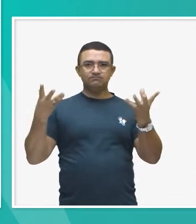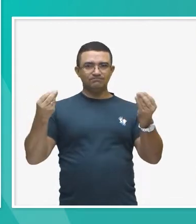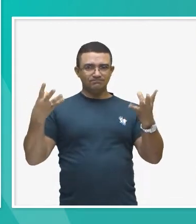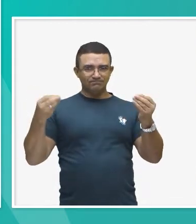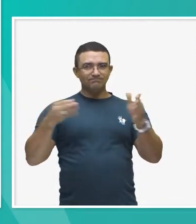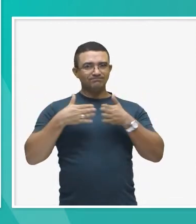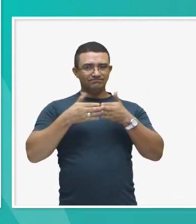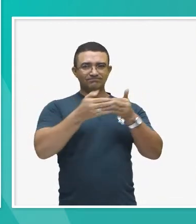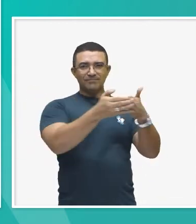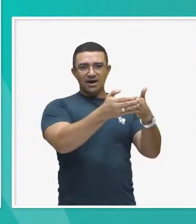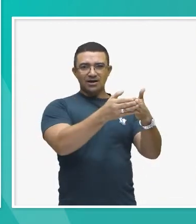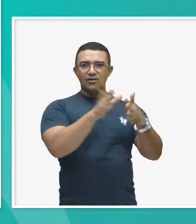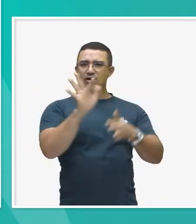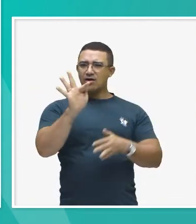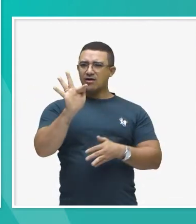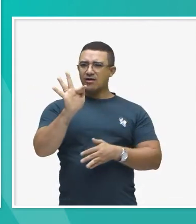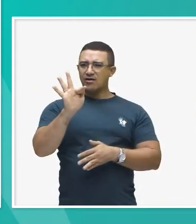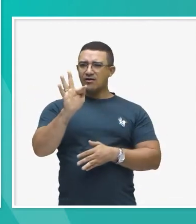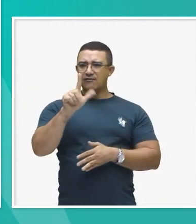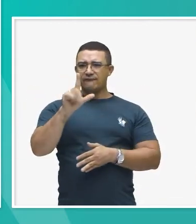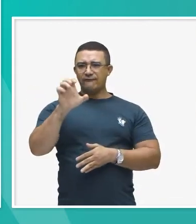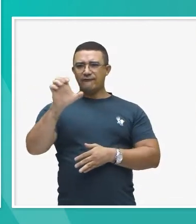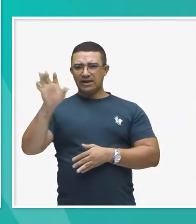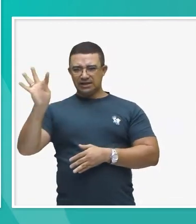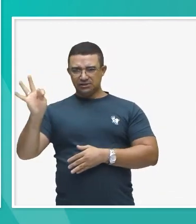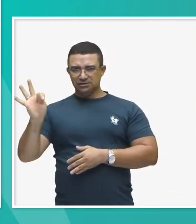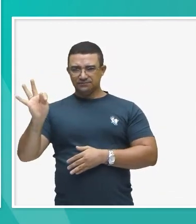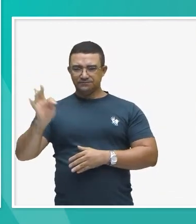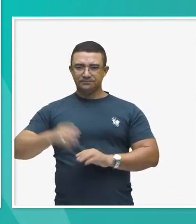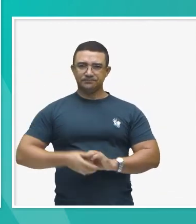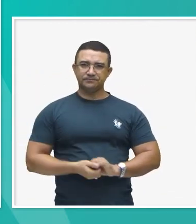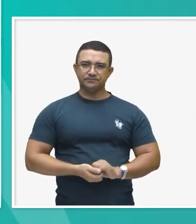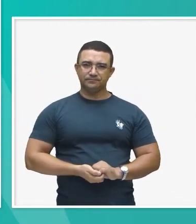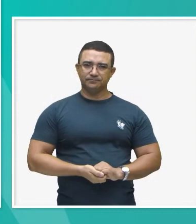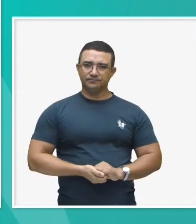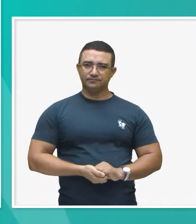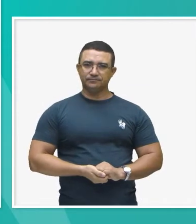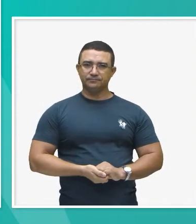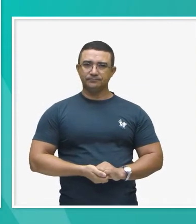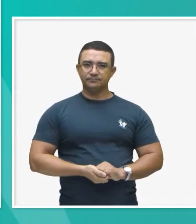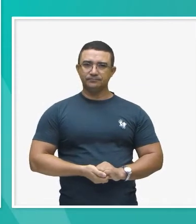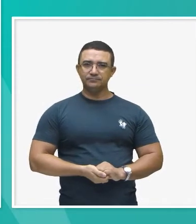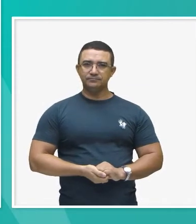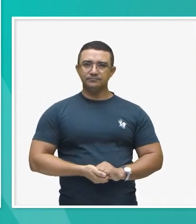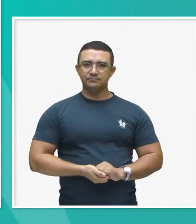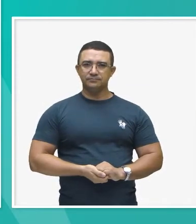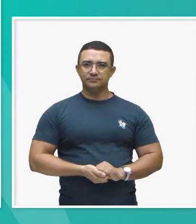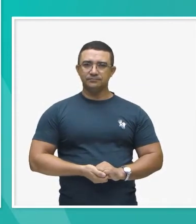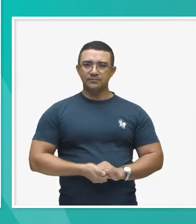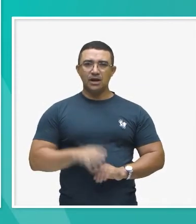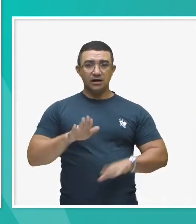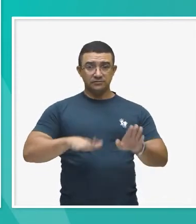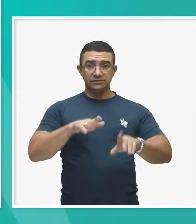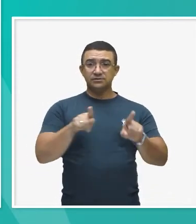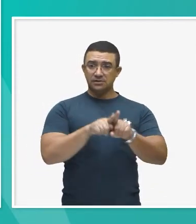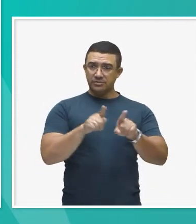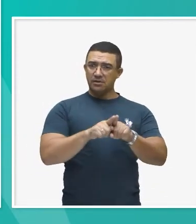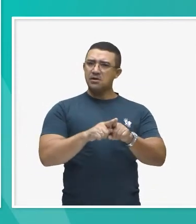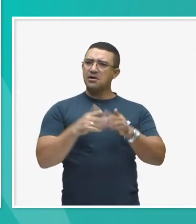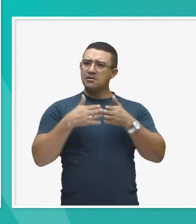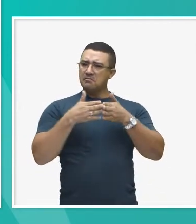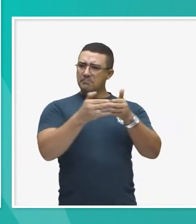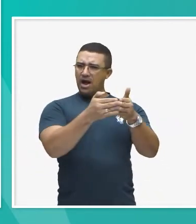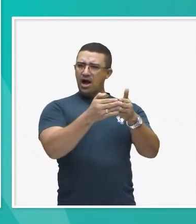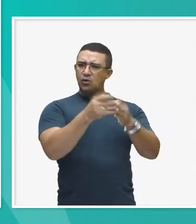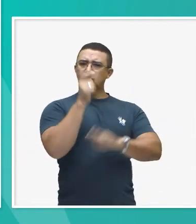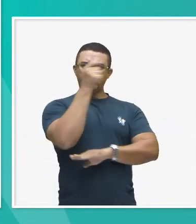frota. Okay? Que às vezes os próprios vessels, né, os barcos de pesca aparecem ali em grande quantidade, numa grande fleet,